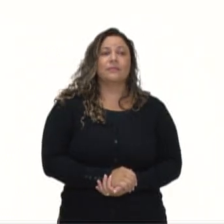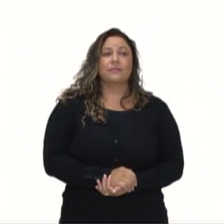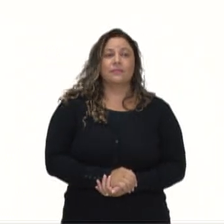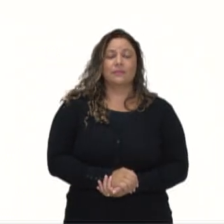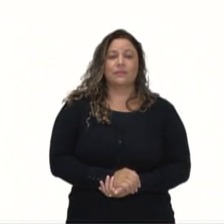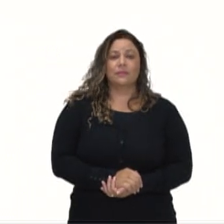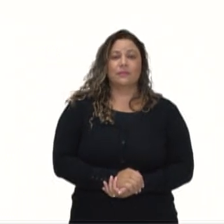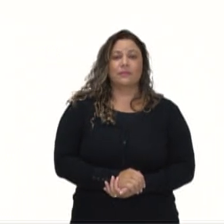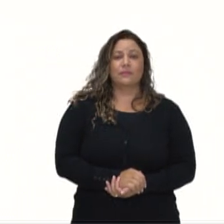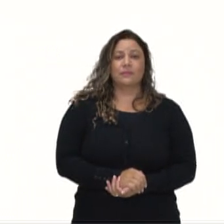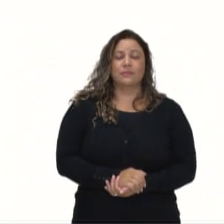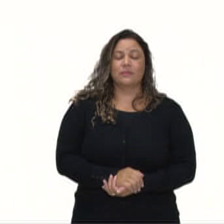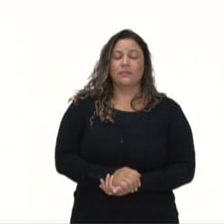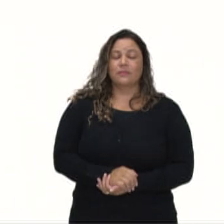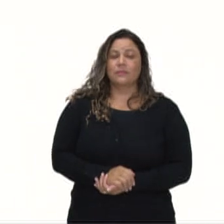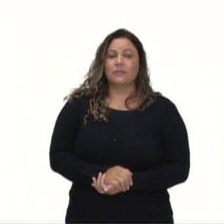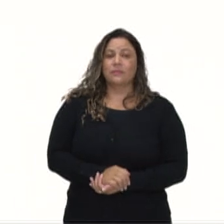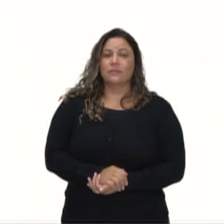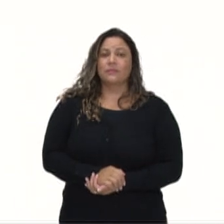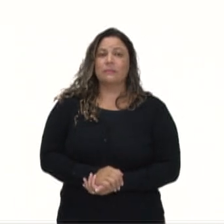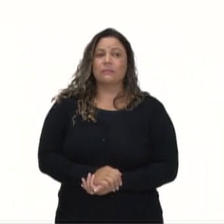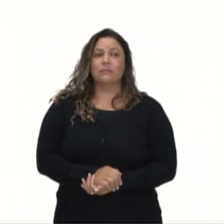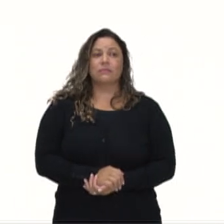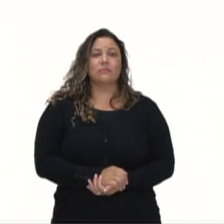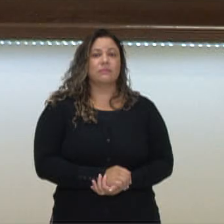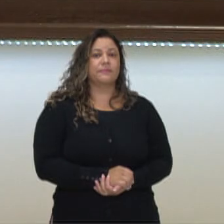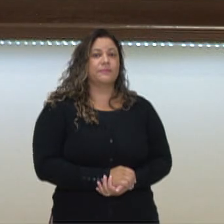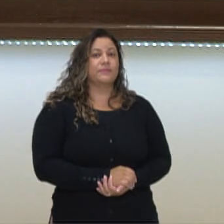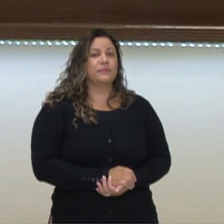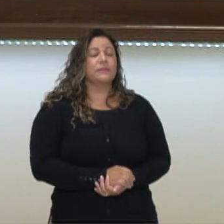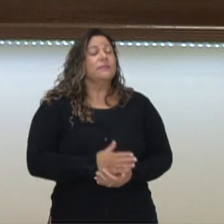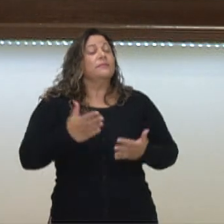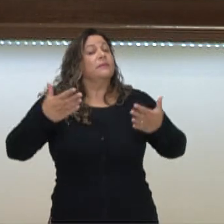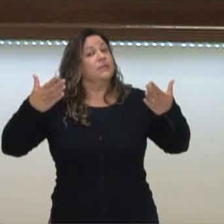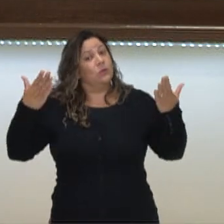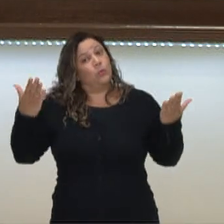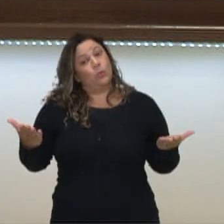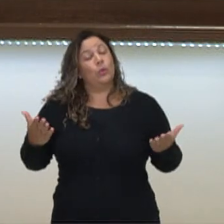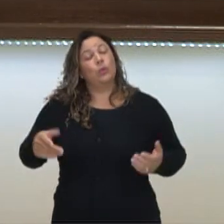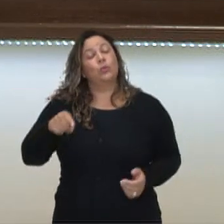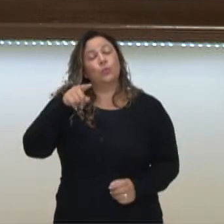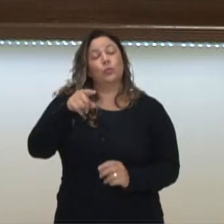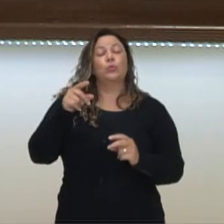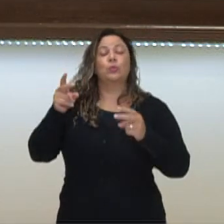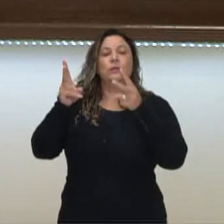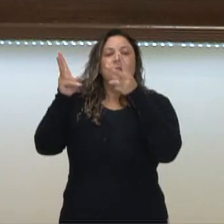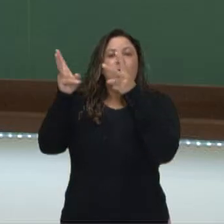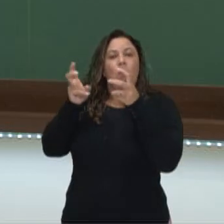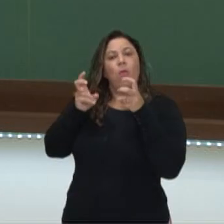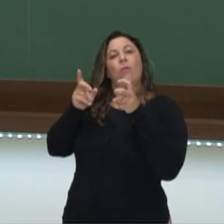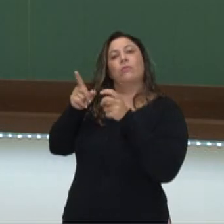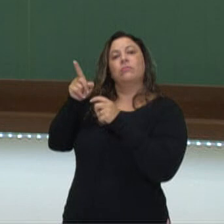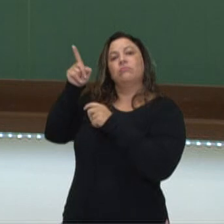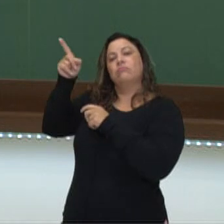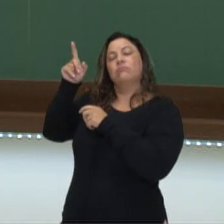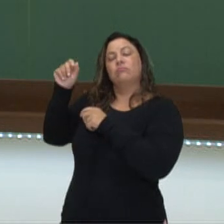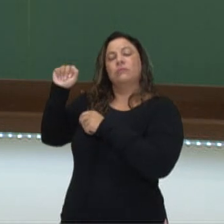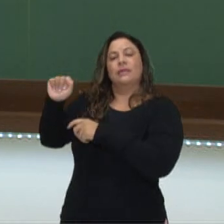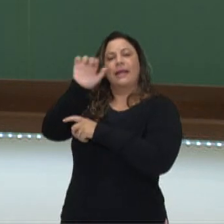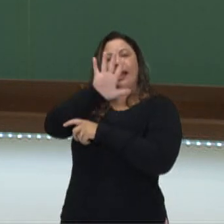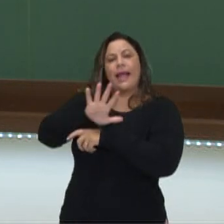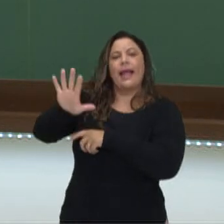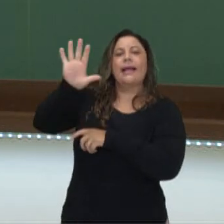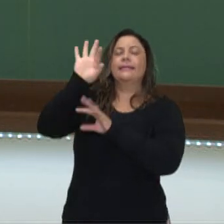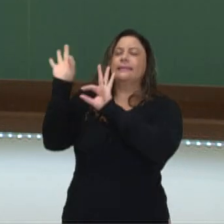you expect him to use. Então, quando você olha essa imagem aqui, antes da